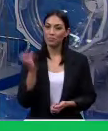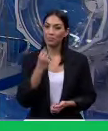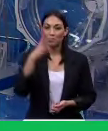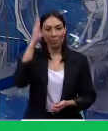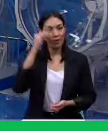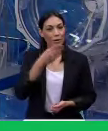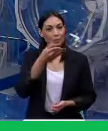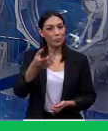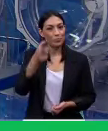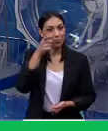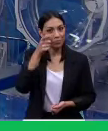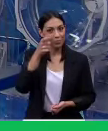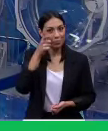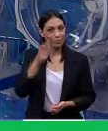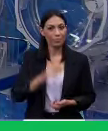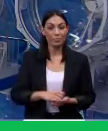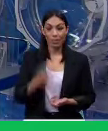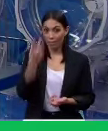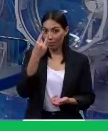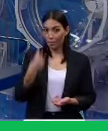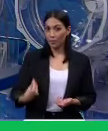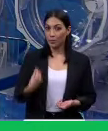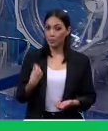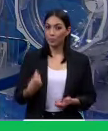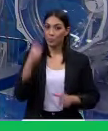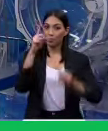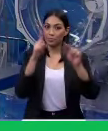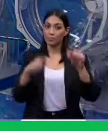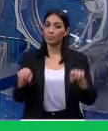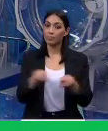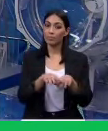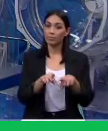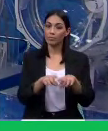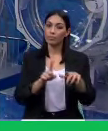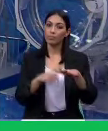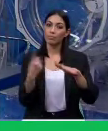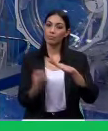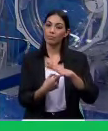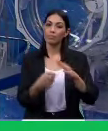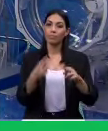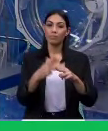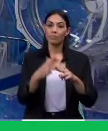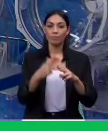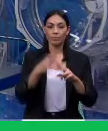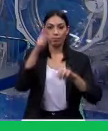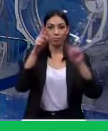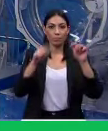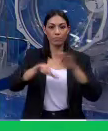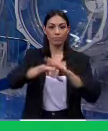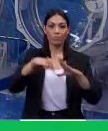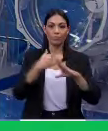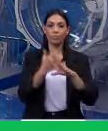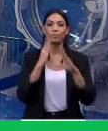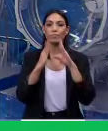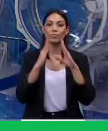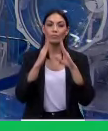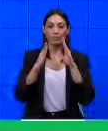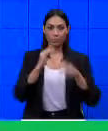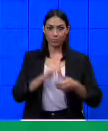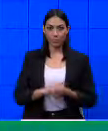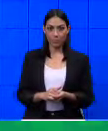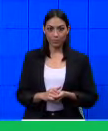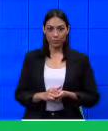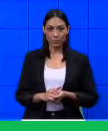Olá, muito boa noite a todos que nos acompanham ao vivo pela Rede TV e também através dos perfis do Facebook e do YouTube da Caixa e da Rede